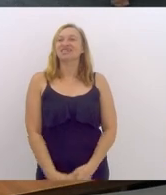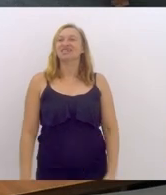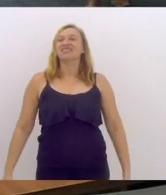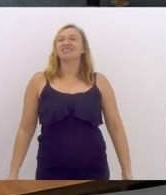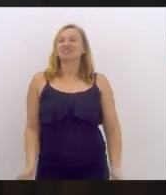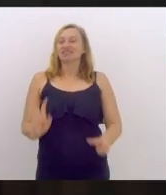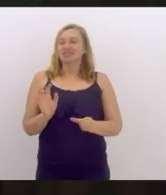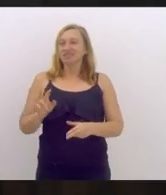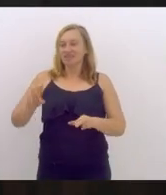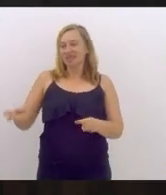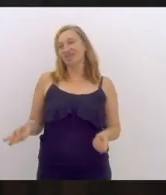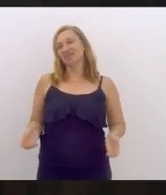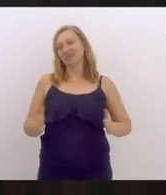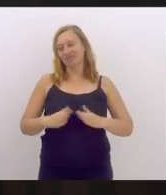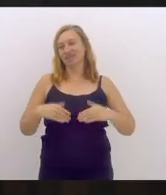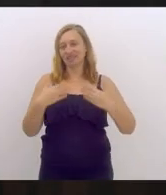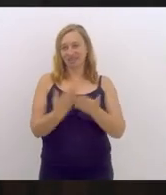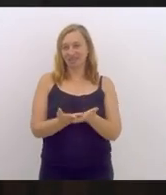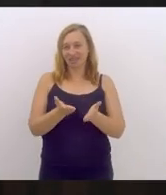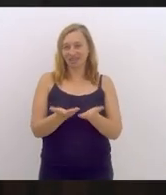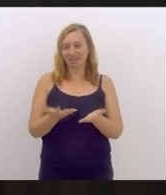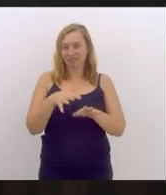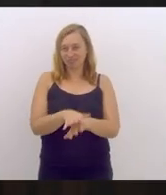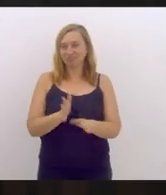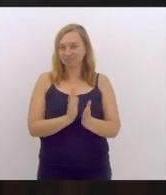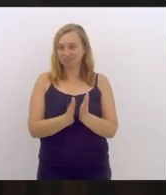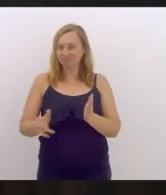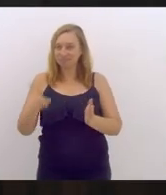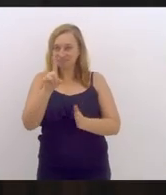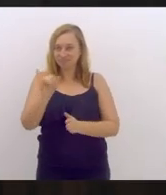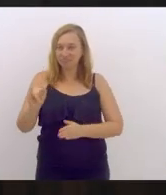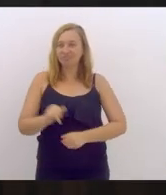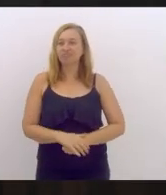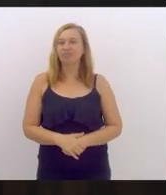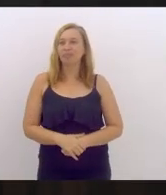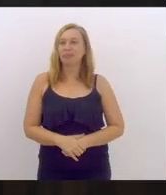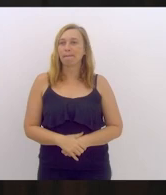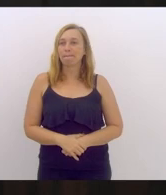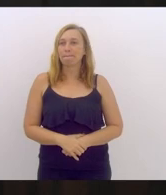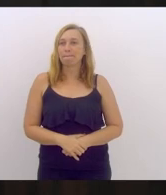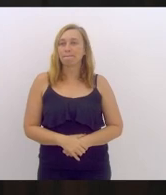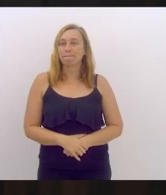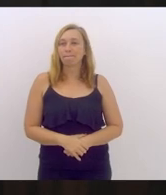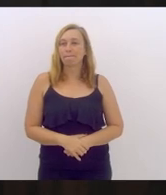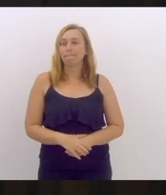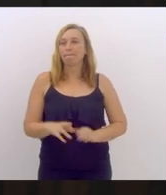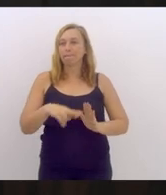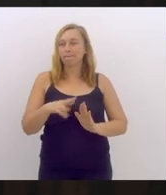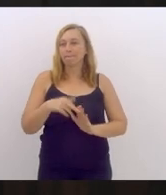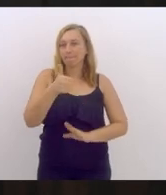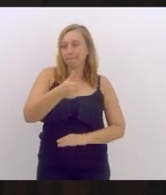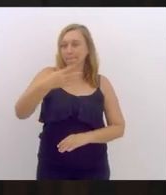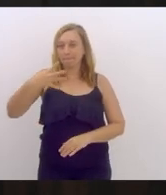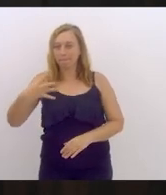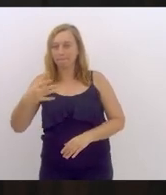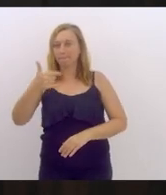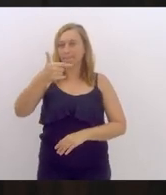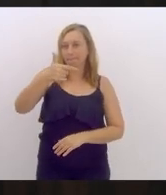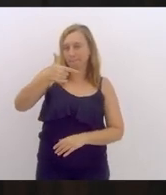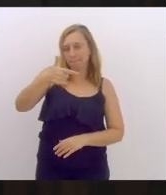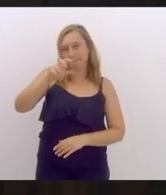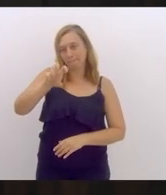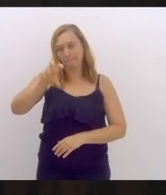a sobremesa requerimento de inclusão na hora do dia da solução 14/50 de 22